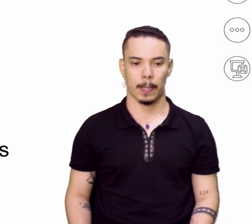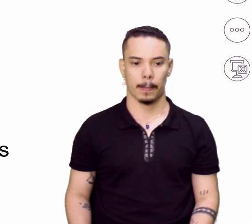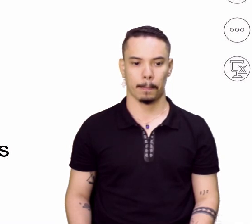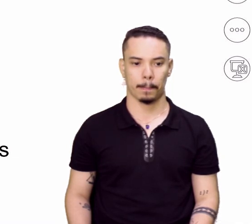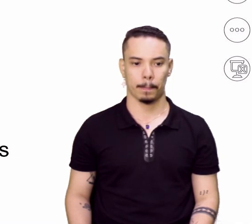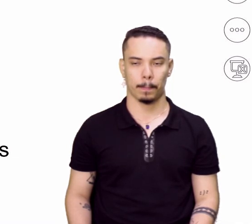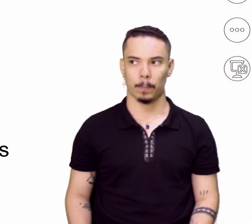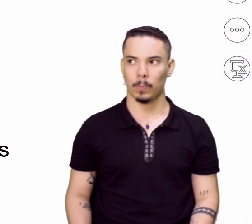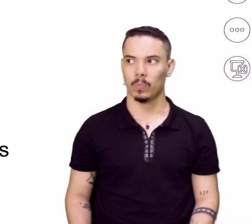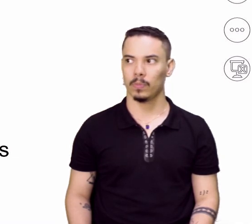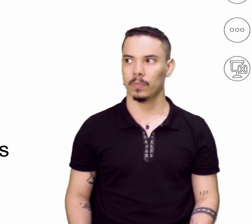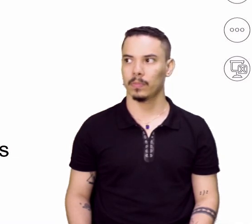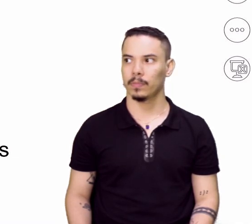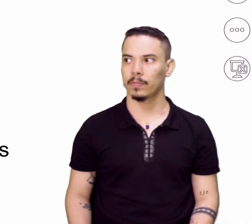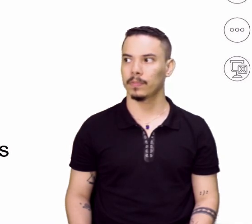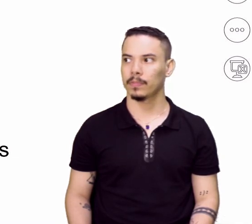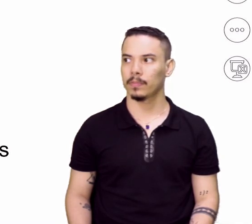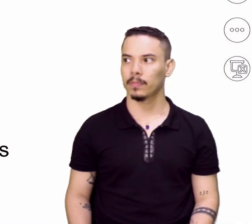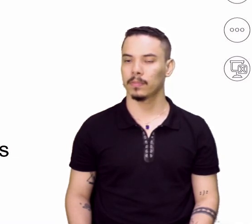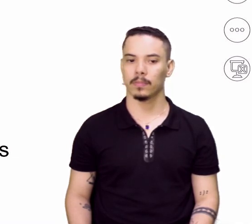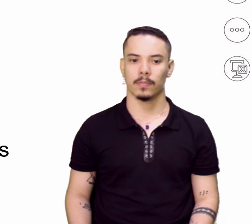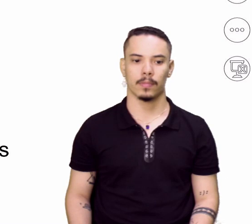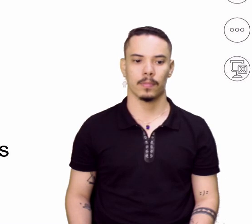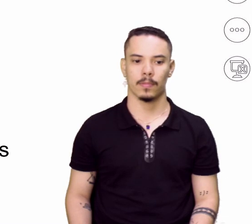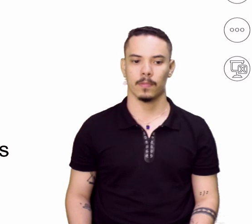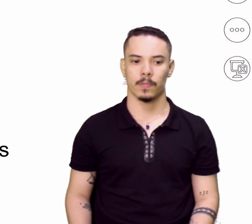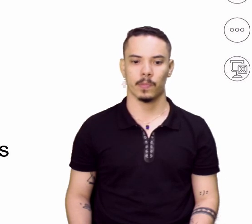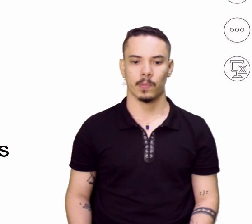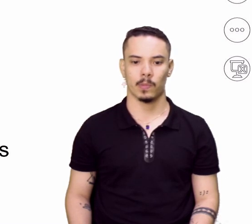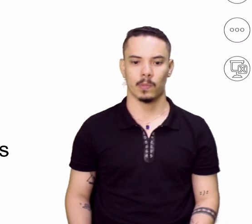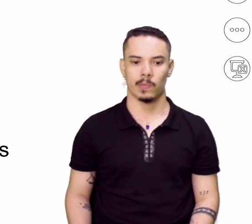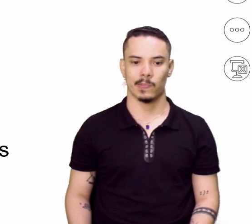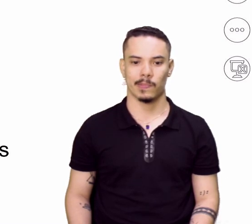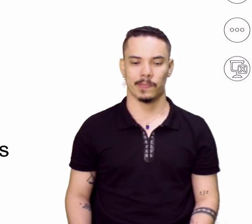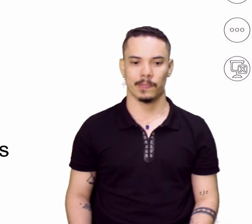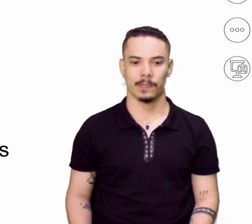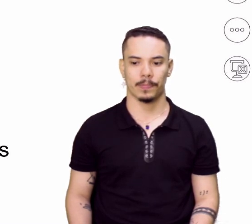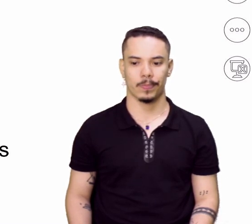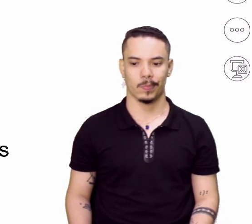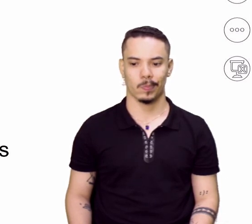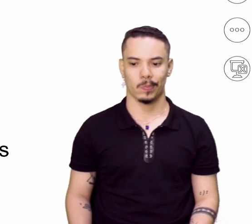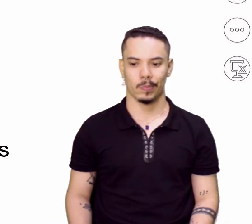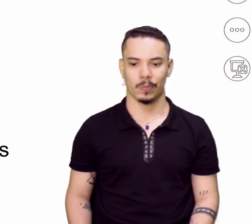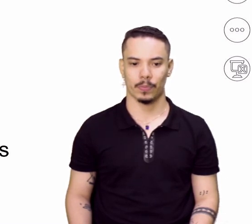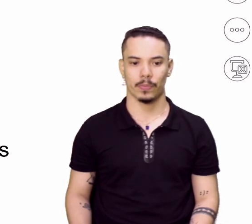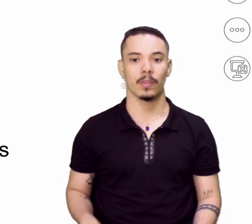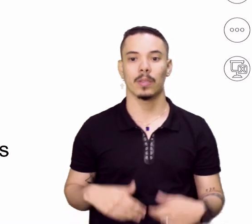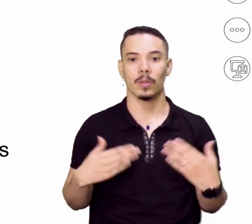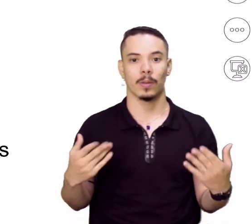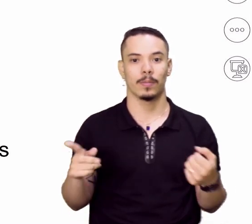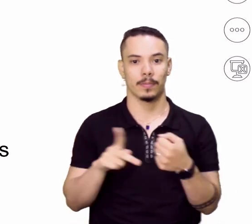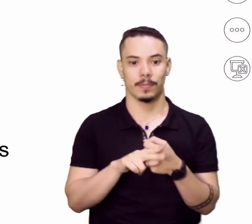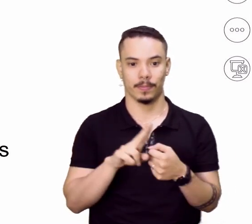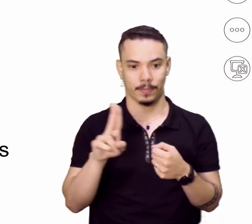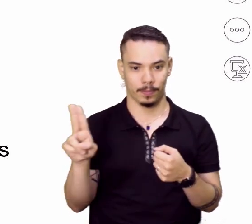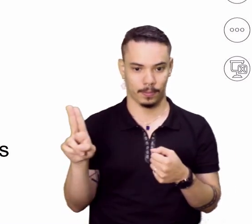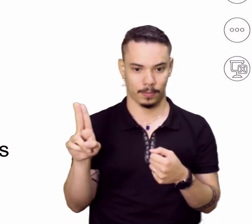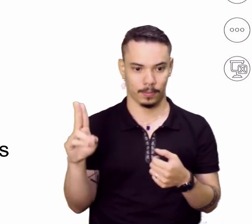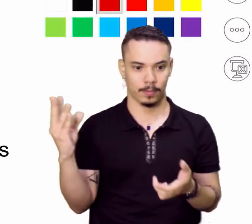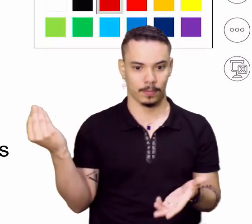whose I told you about. Então você tem que entender que você iria colocar qual pronome relativo,